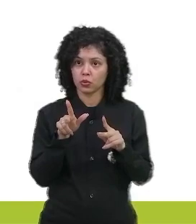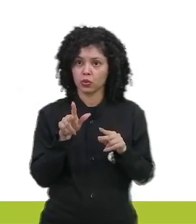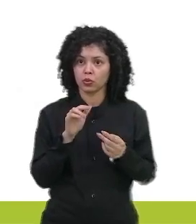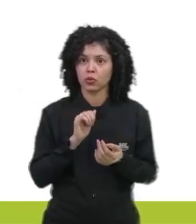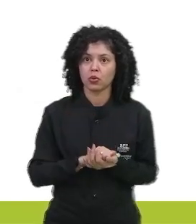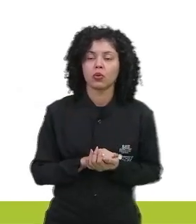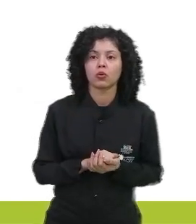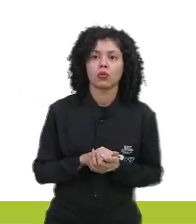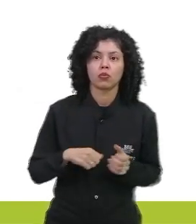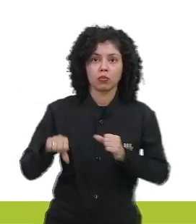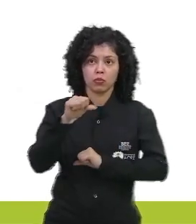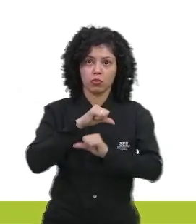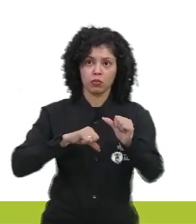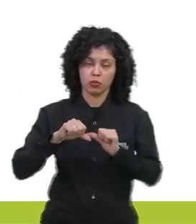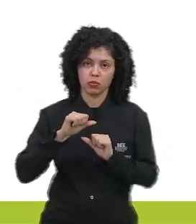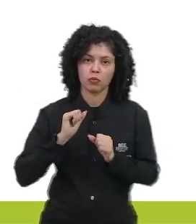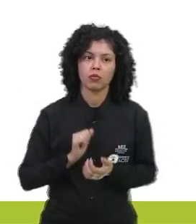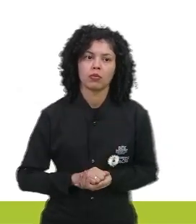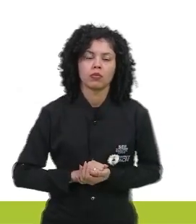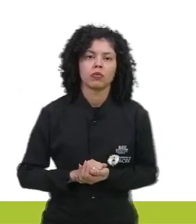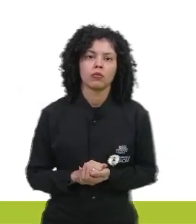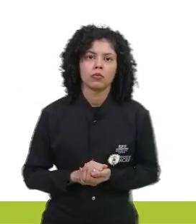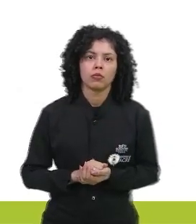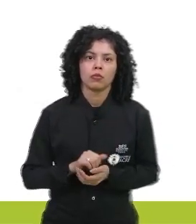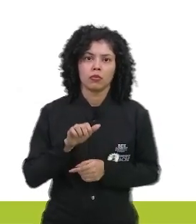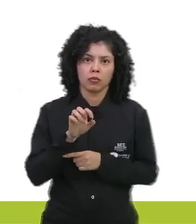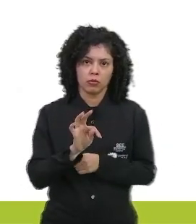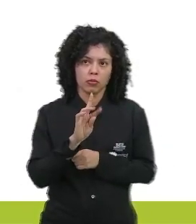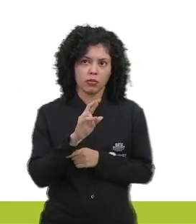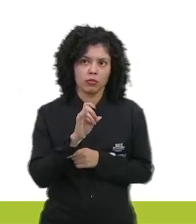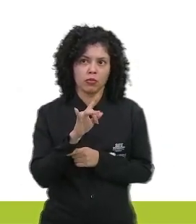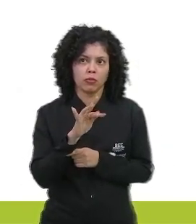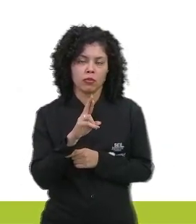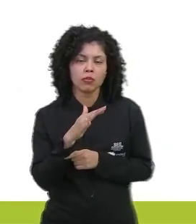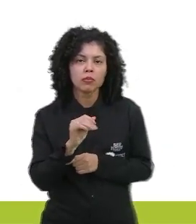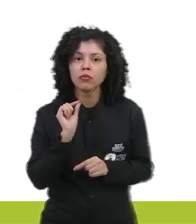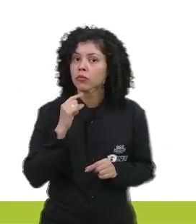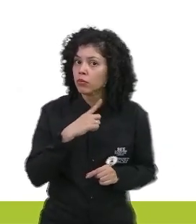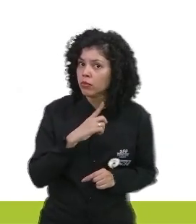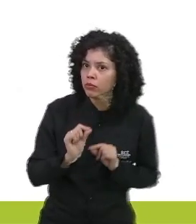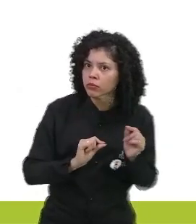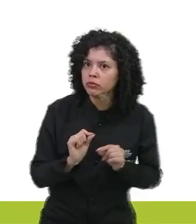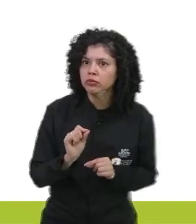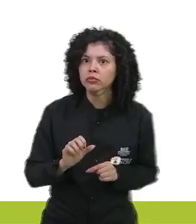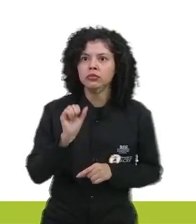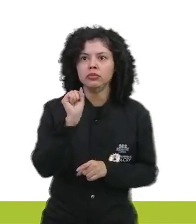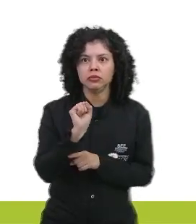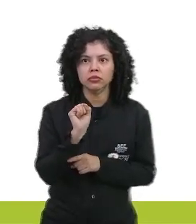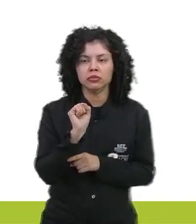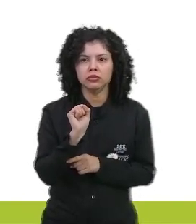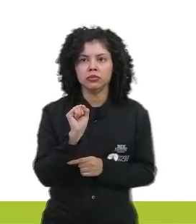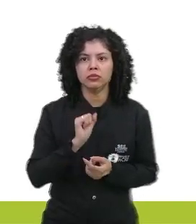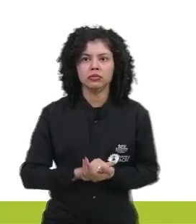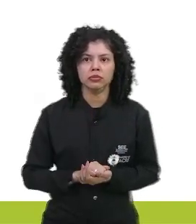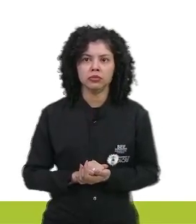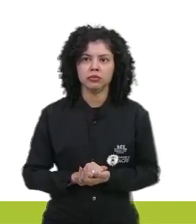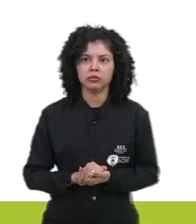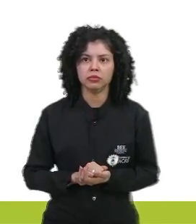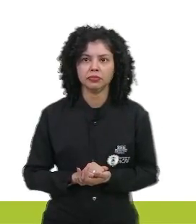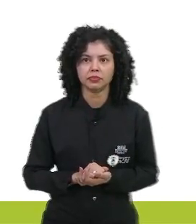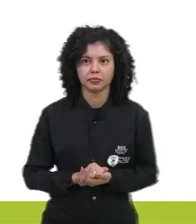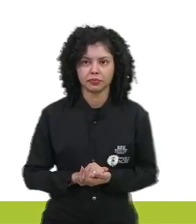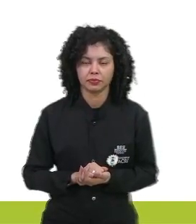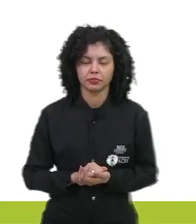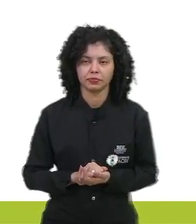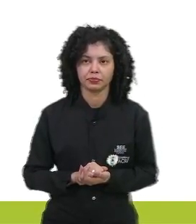da transesterificação. A transesterificação, eu vou ter um éster, opa, só um minutinho,